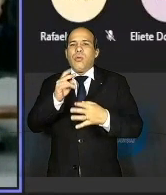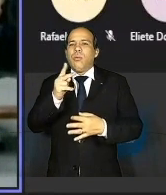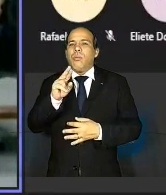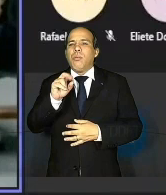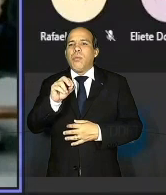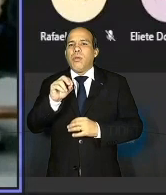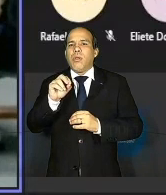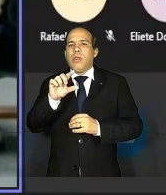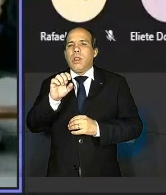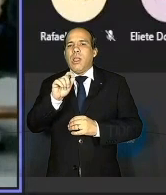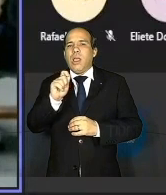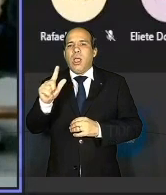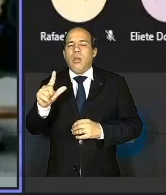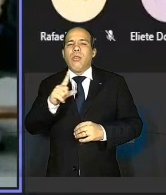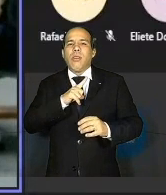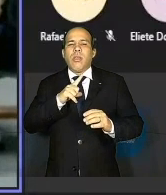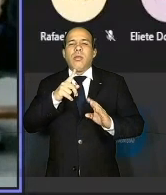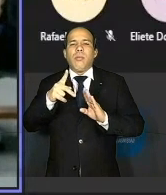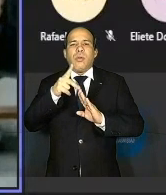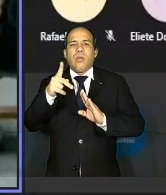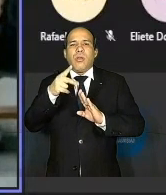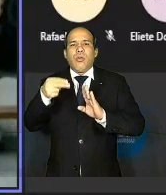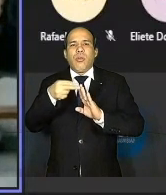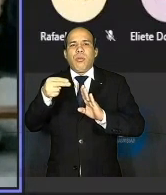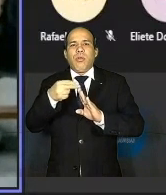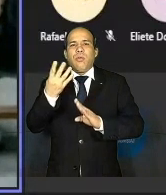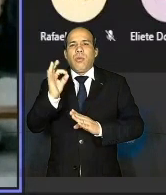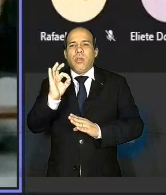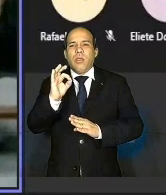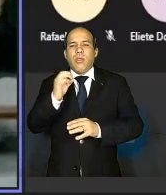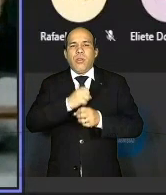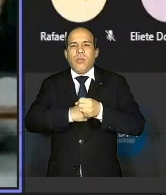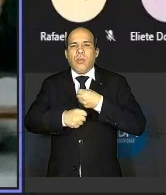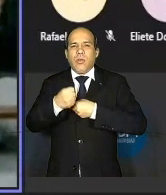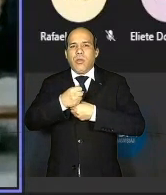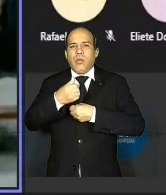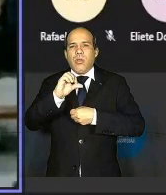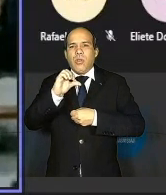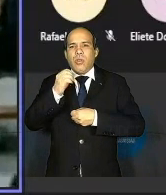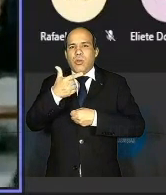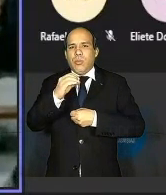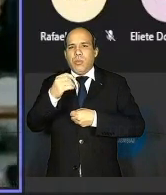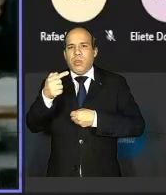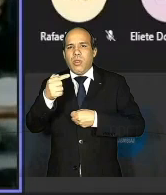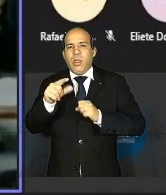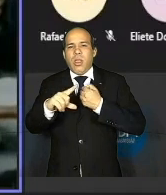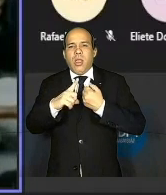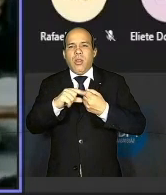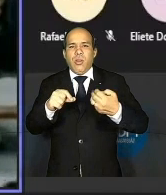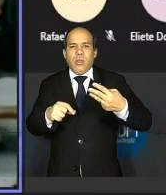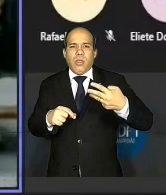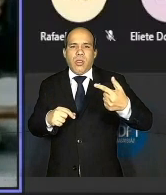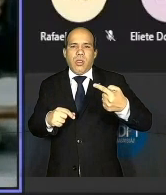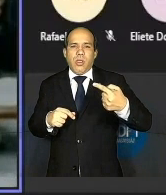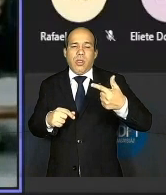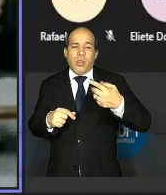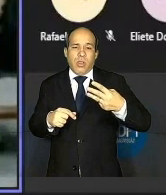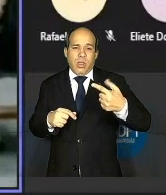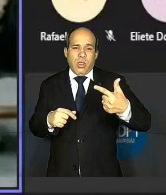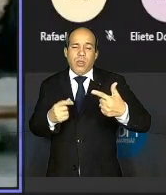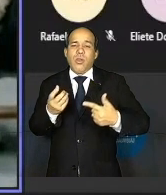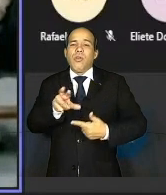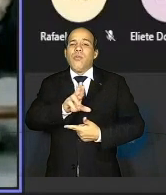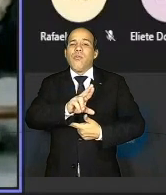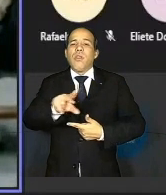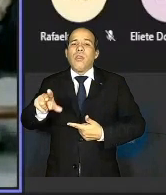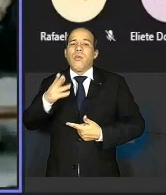argumento, de ordem infralegal, nós temos a Portaria Normativa 40 de 2007 do MEC, que trata, no artigo 32, das